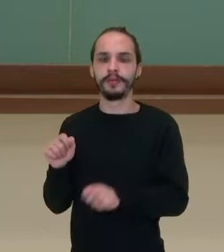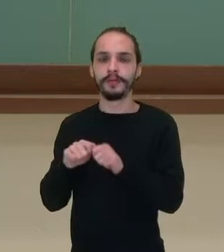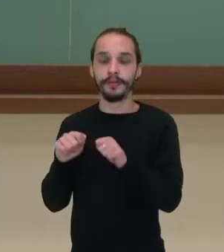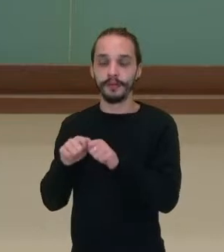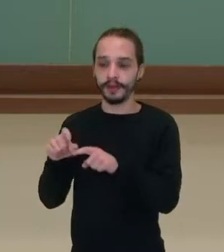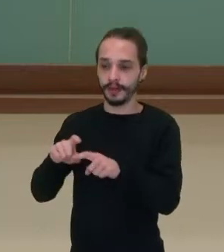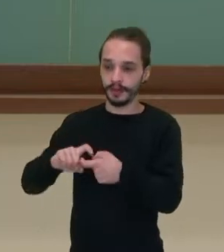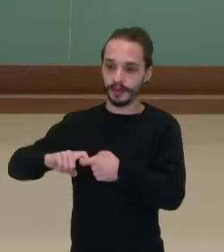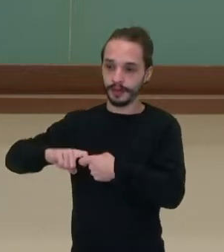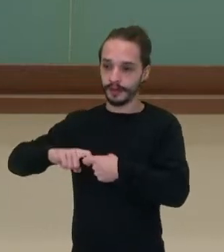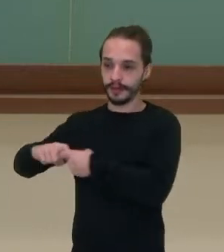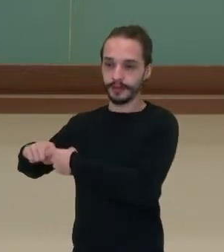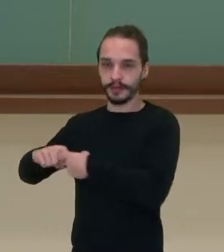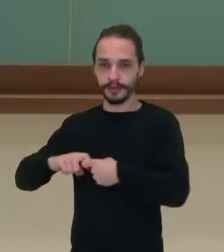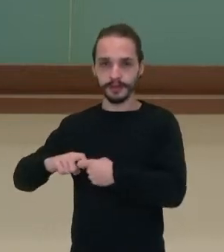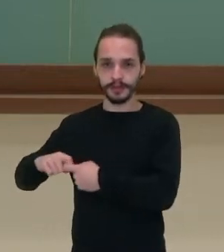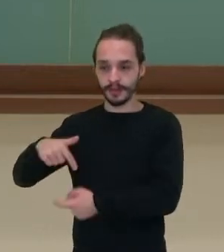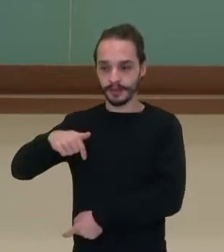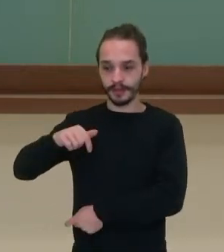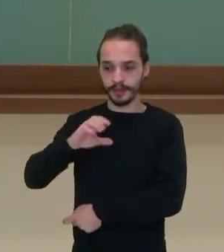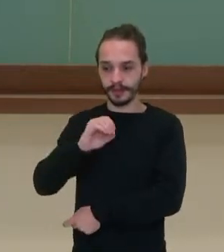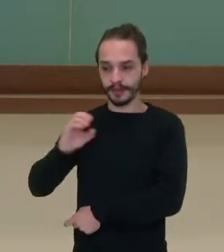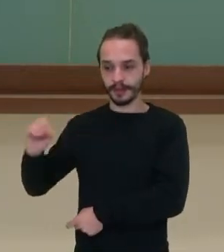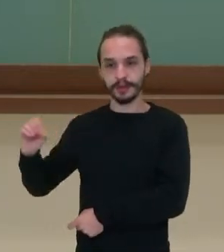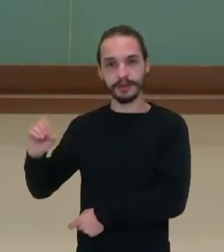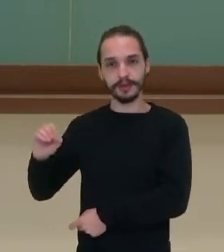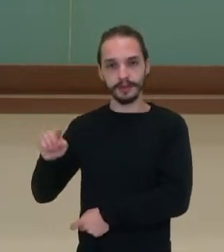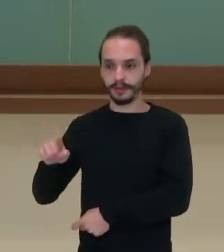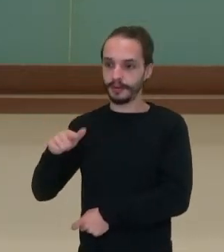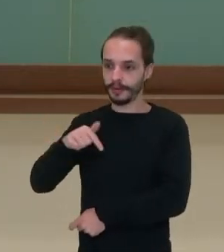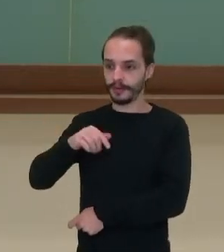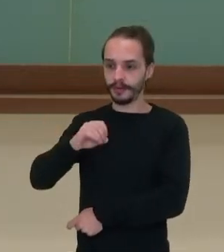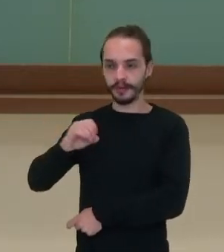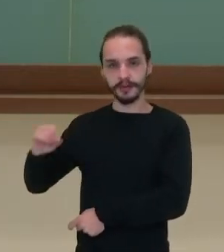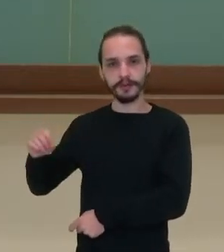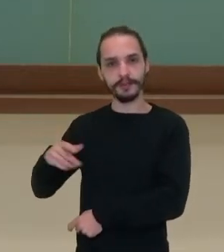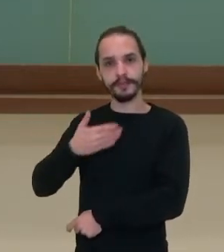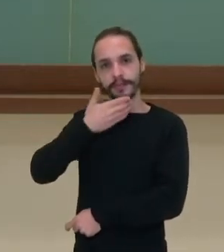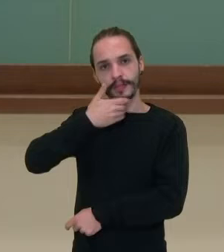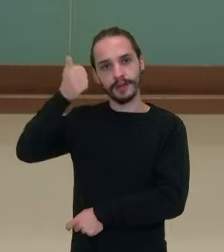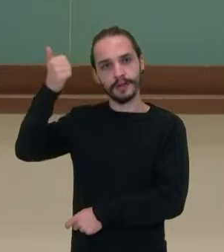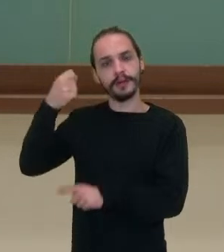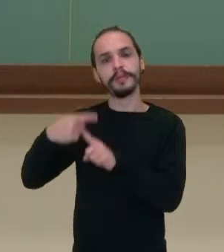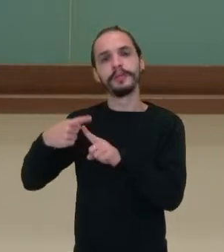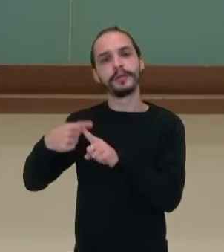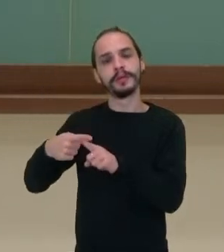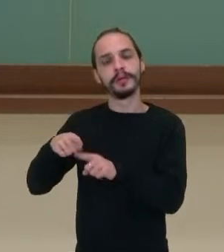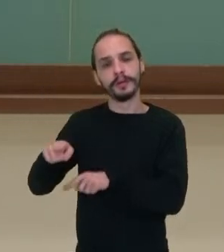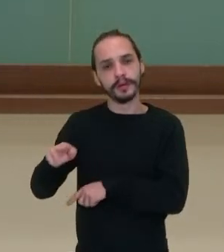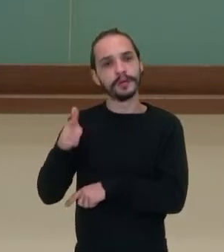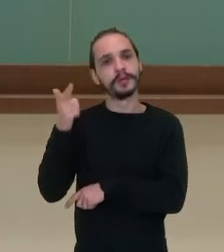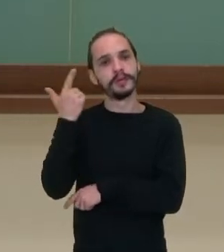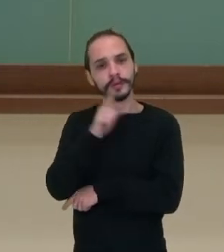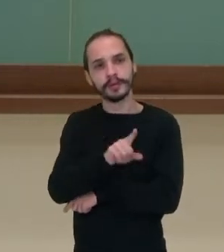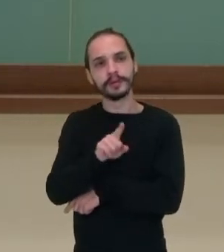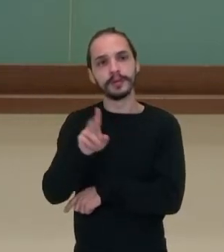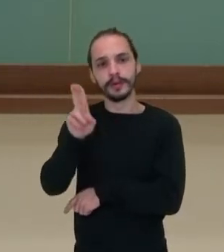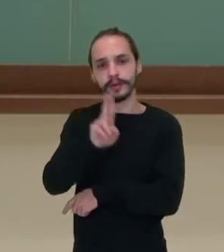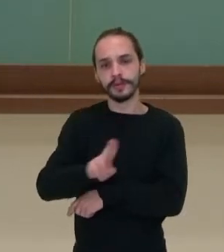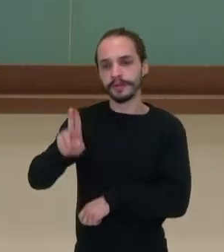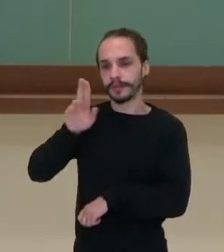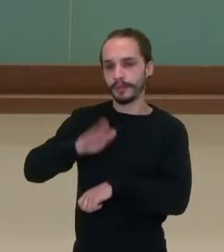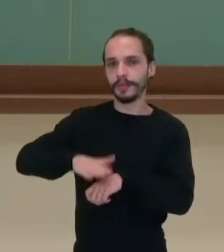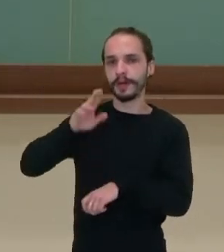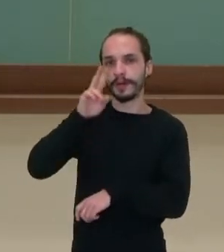guincho de 700 cavalos. Né? O guincho levou a melhor. Por quê? Porque o guincho ele conseguia aplicar mais força